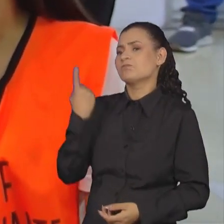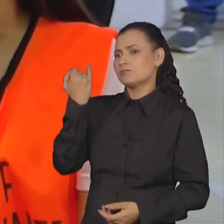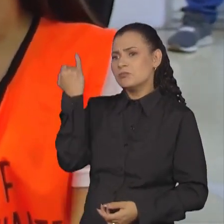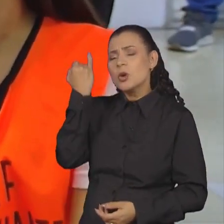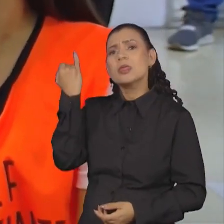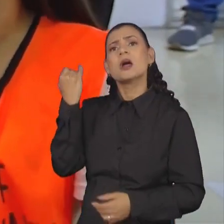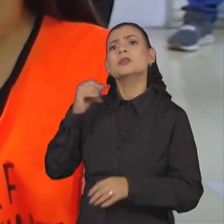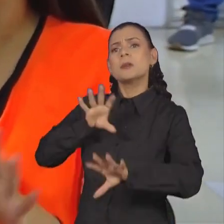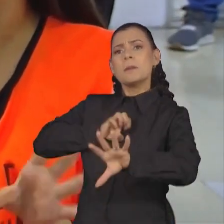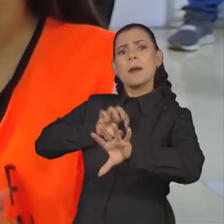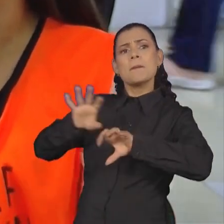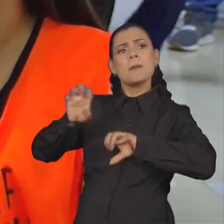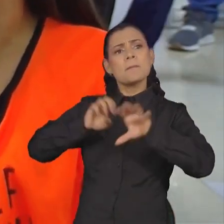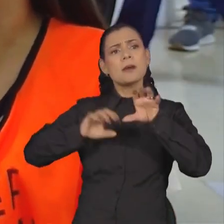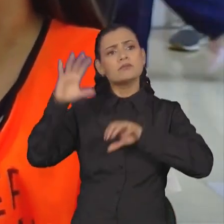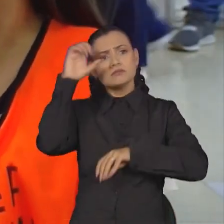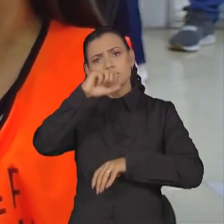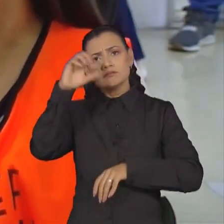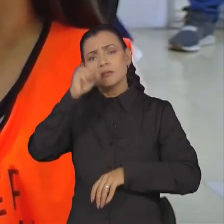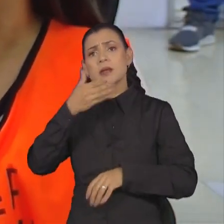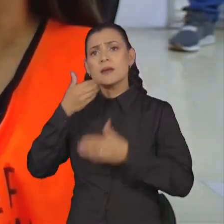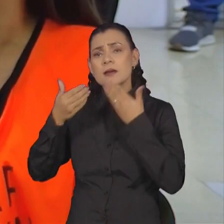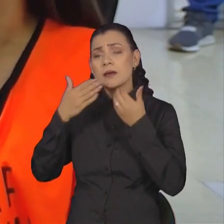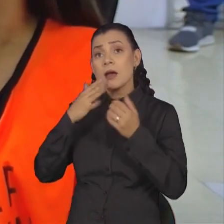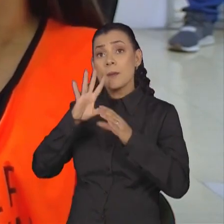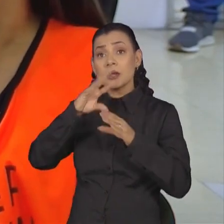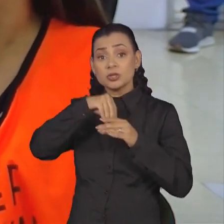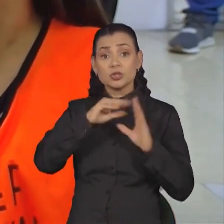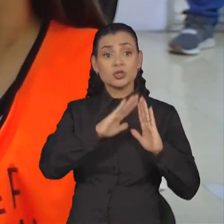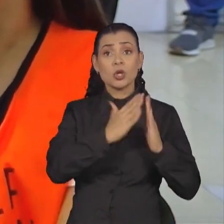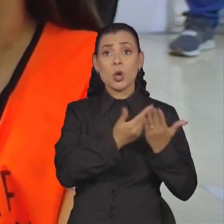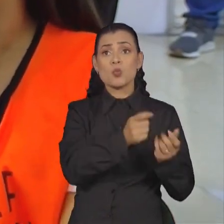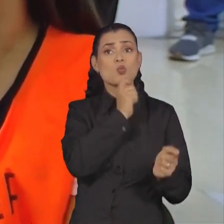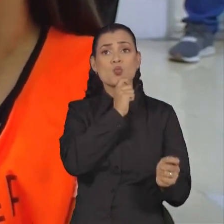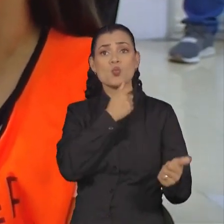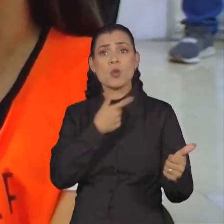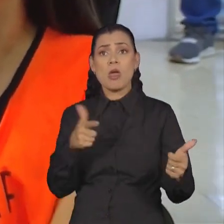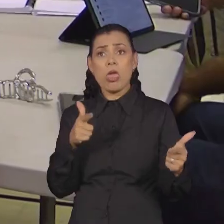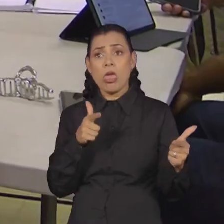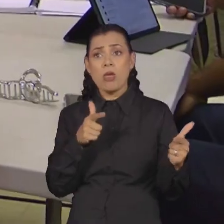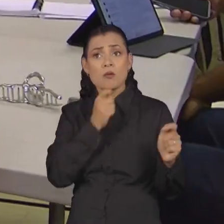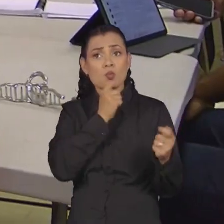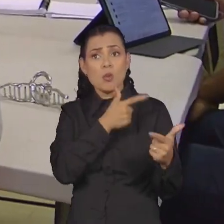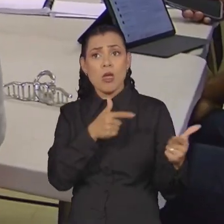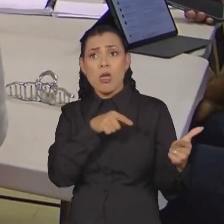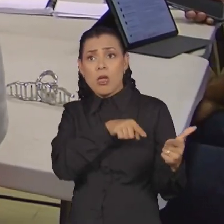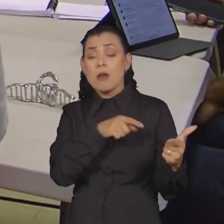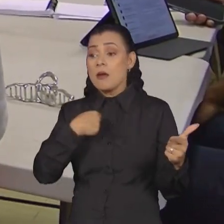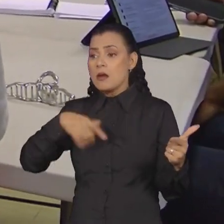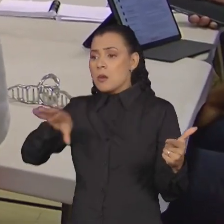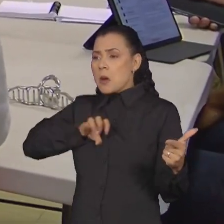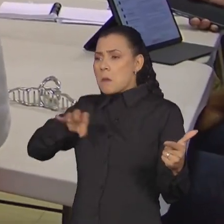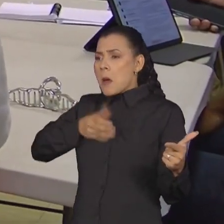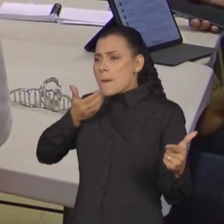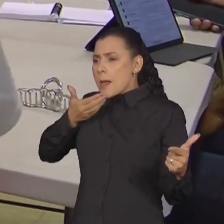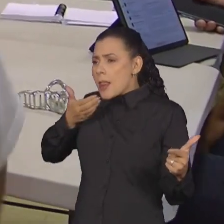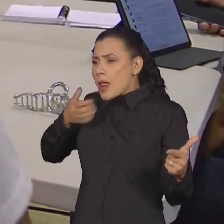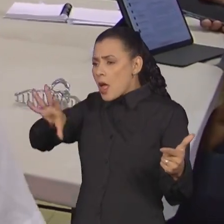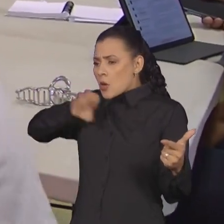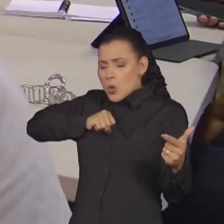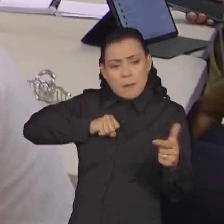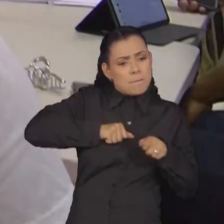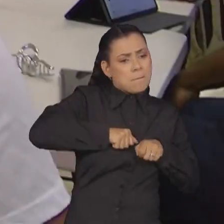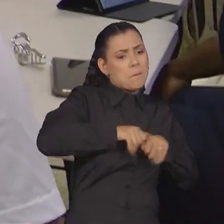aqui que a gente não costuma comentar lá na escola. Então, eu acho que a principal importância que tem aqui é que a gente leve os assuntos que são discutidos